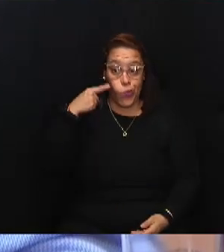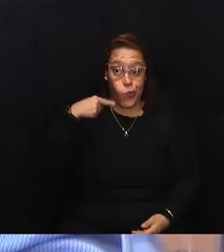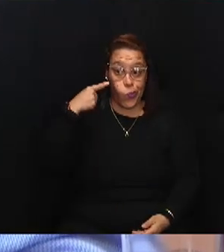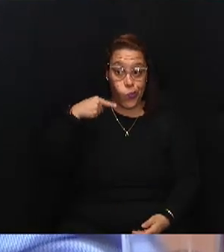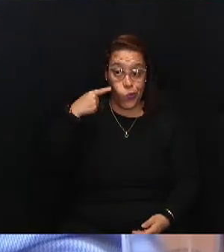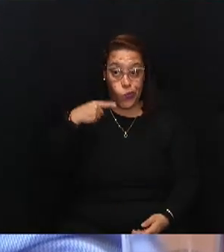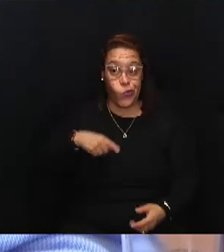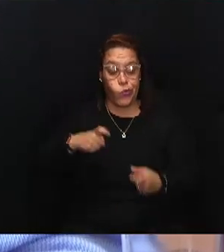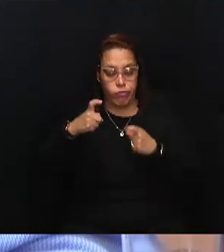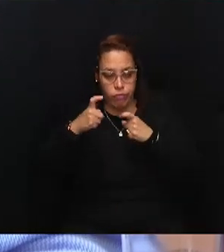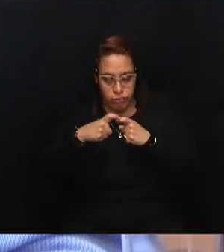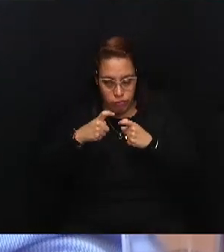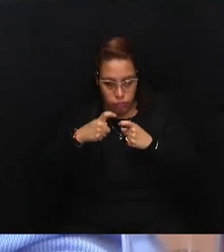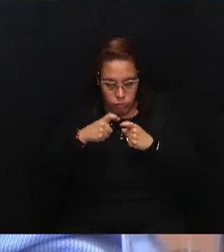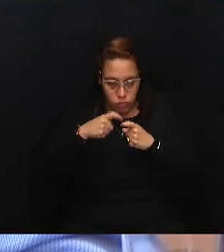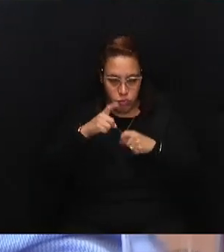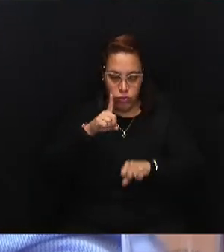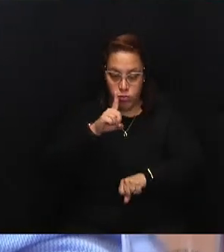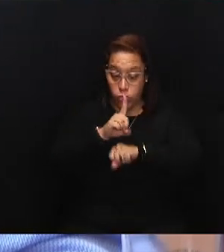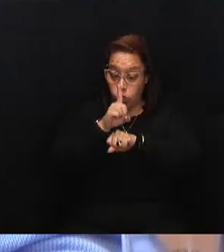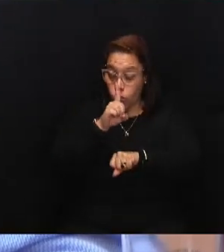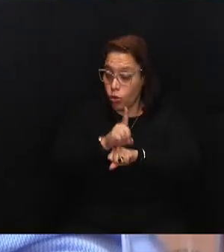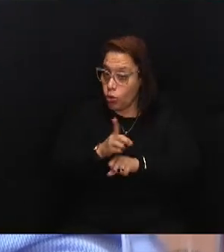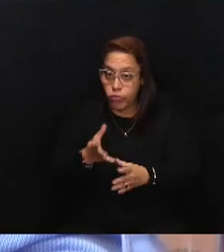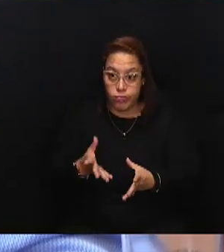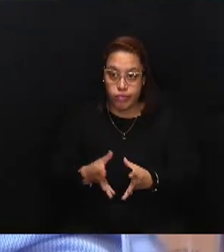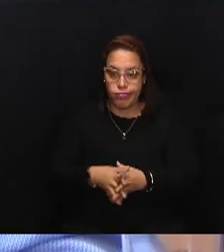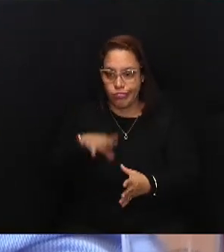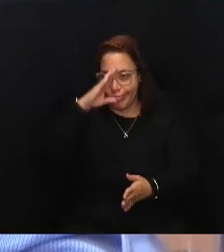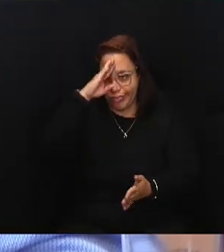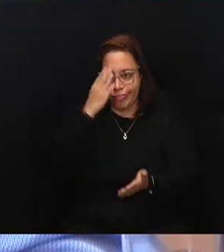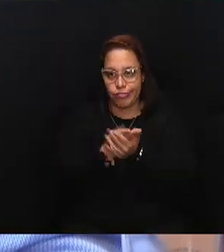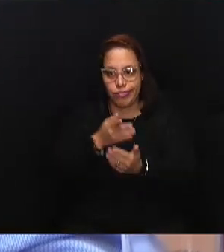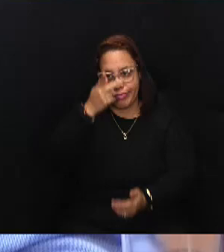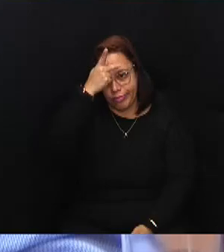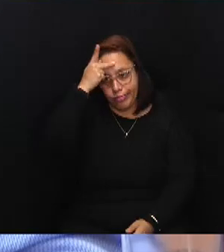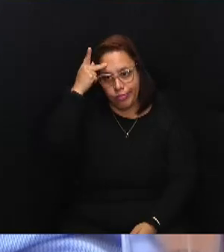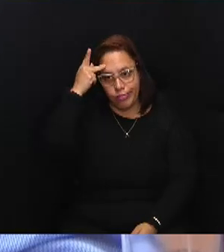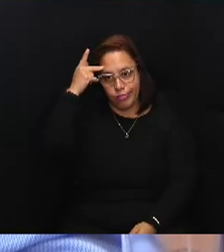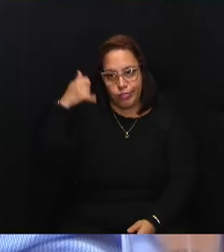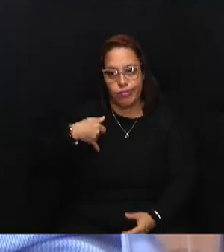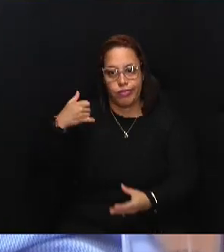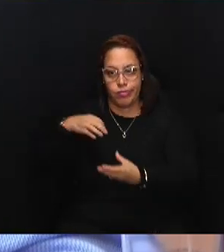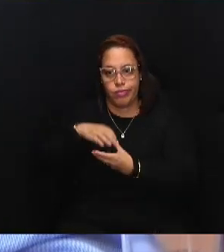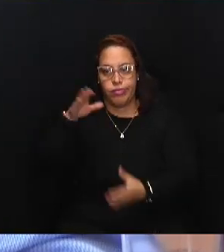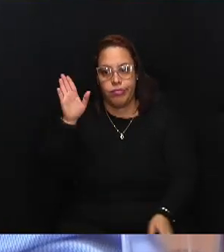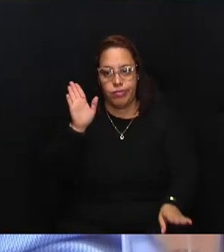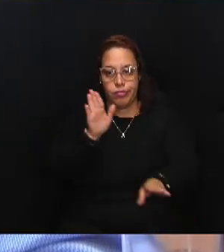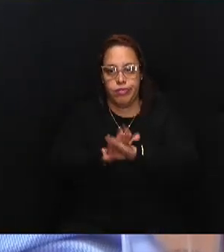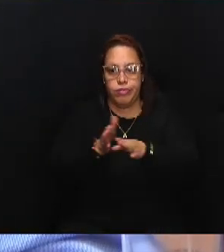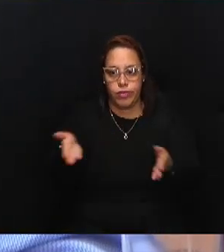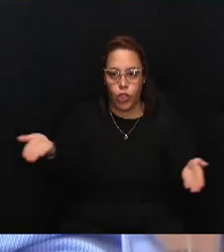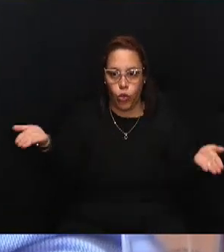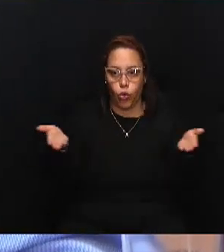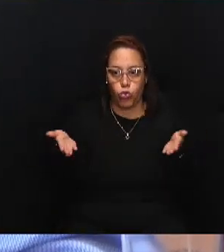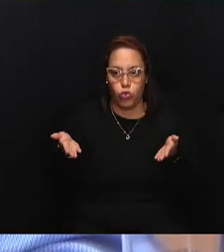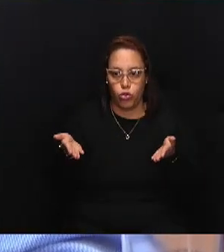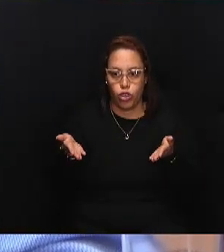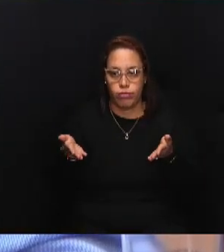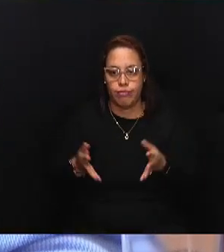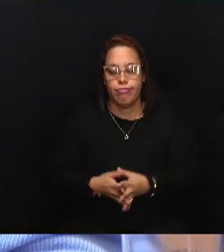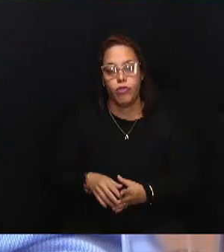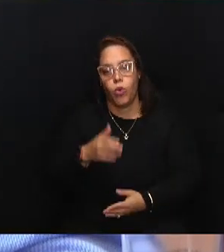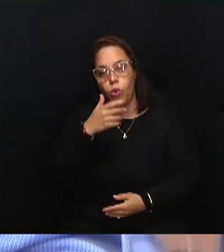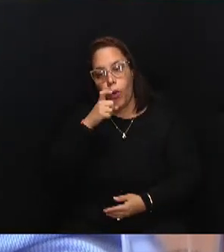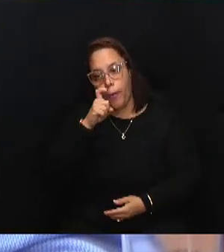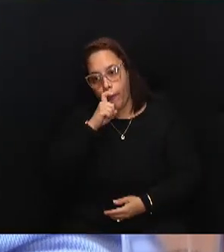grandes médicos, doutores aí, pode ter certeza que tem a mão de um idoso que ajudou ele a chegar onde ele chegou. Ou é o